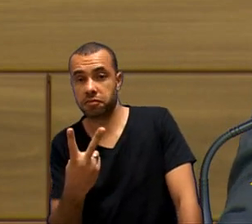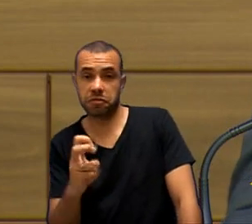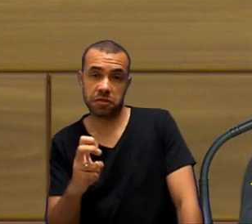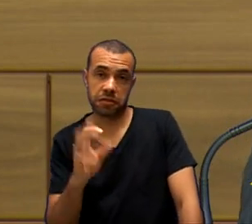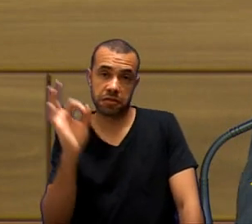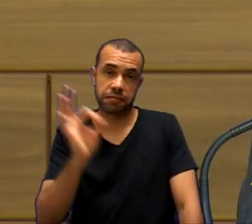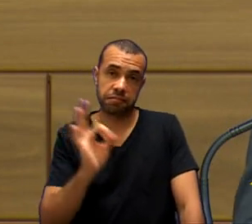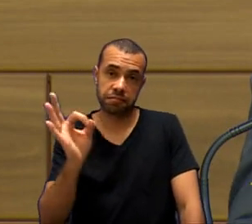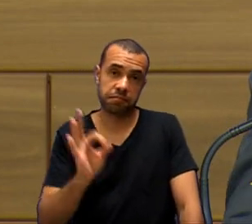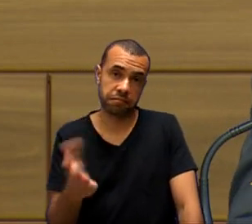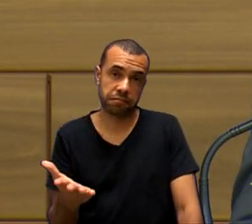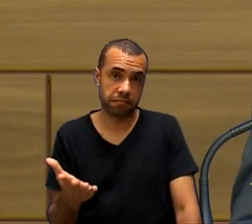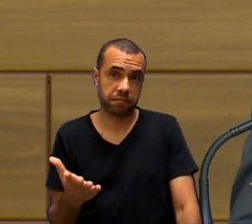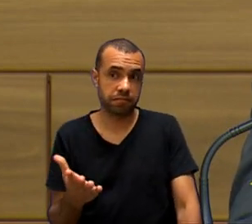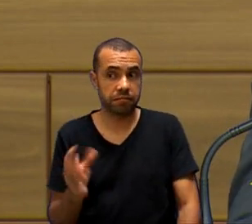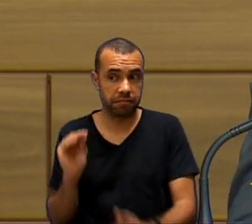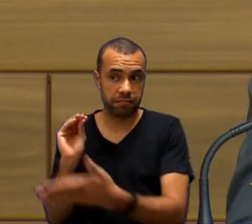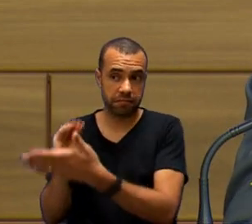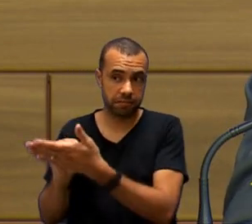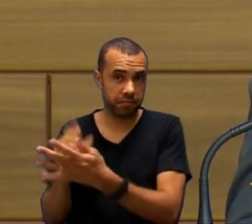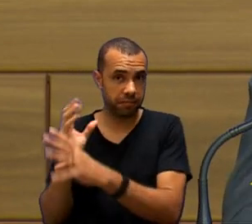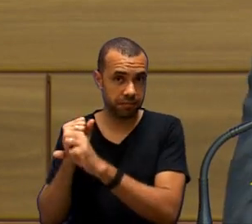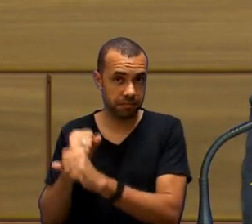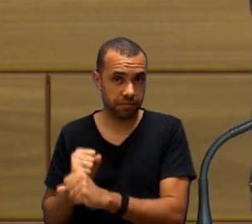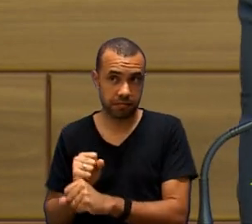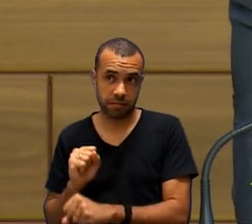45,25%, é o que está na peça orçamentária.